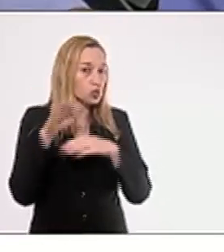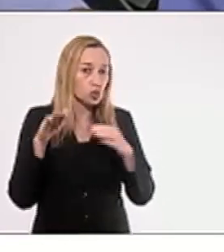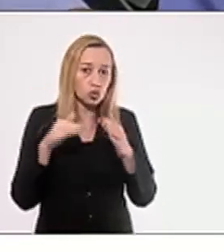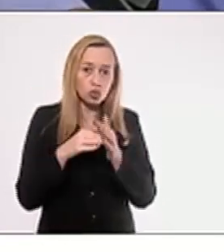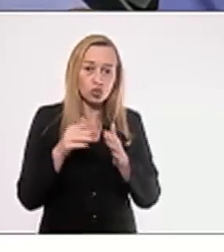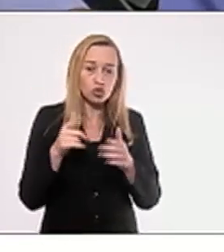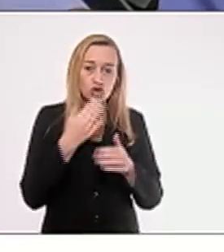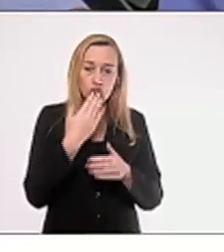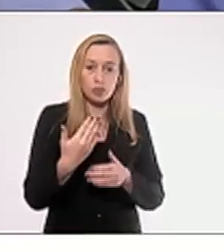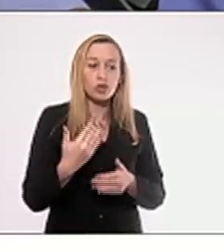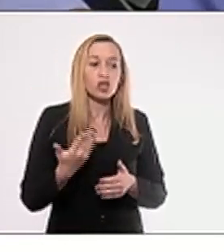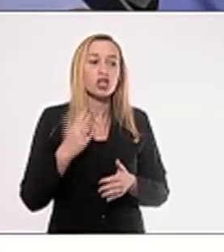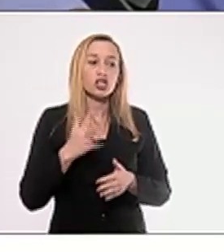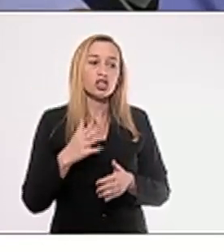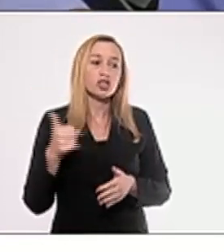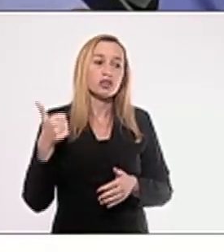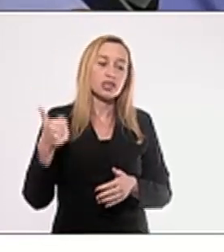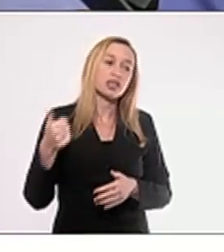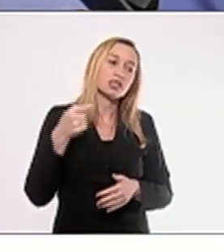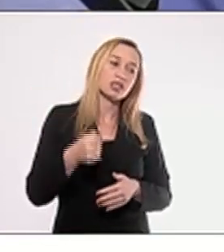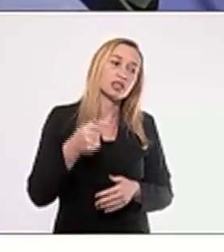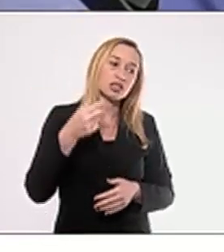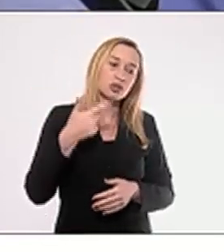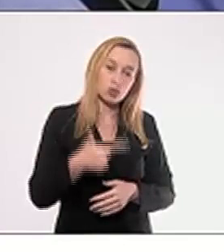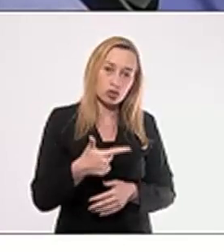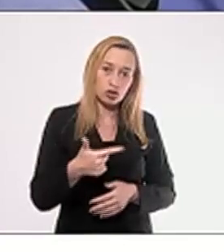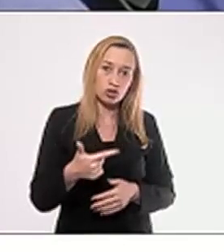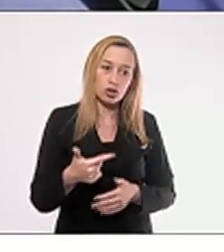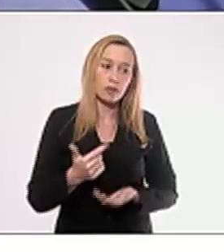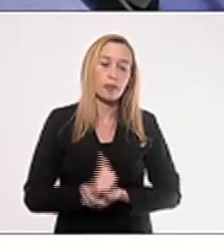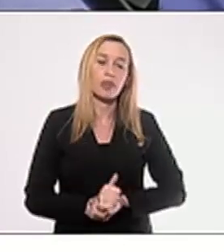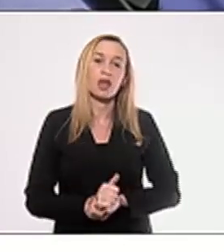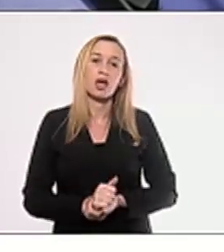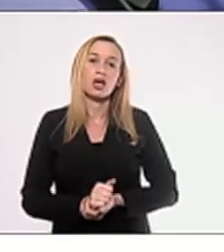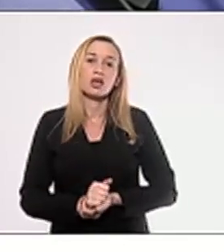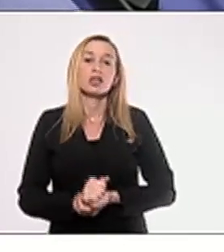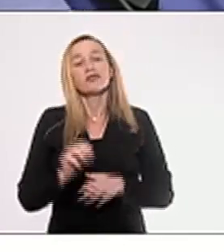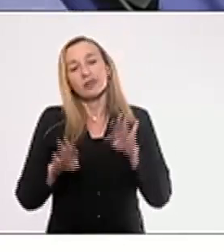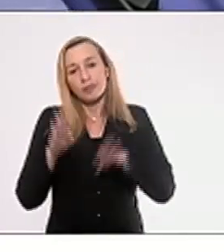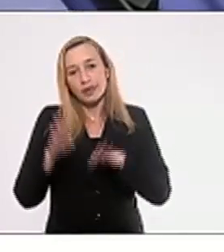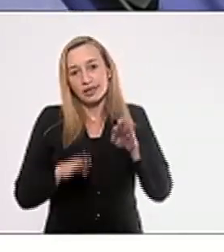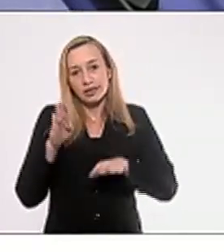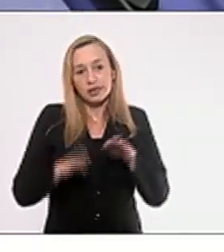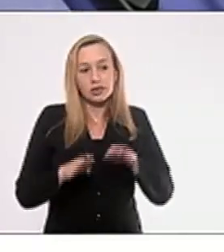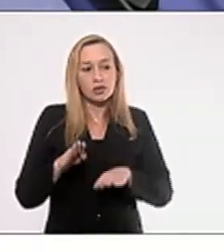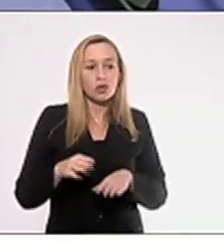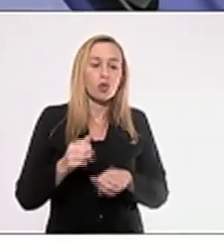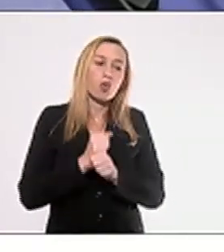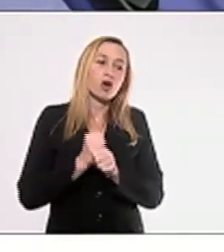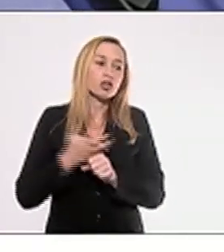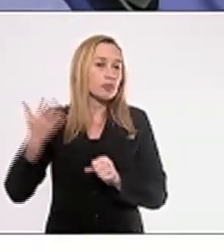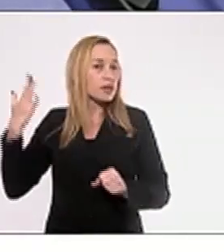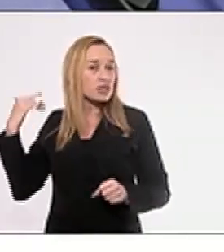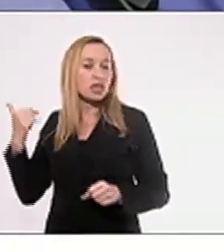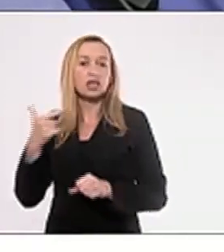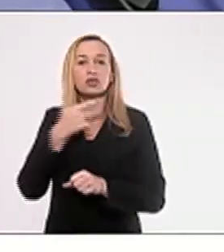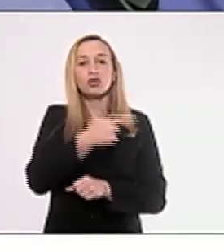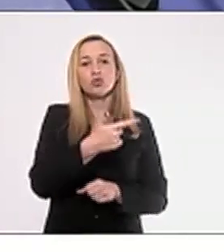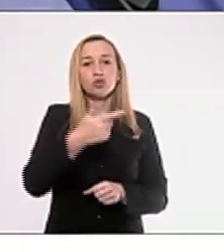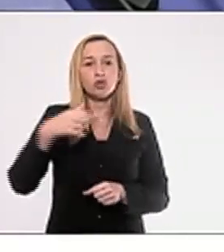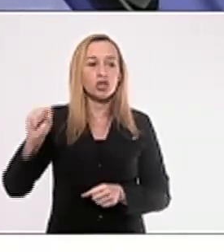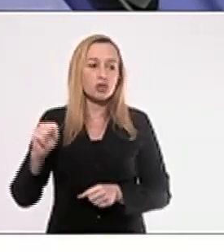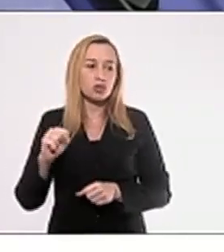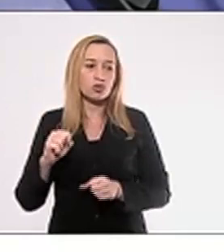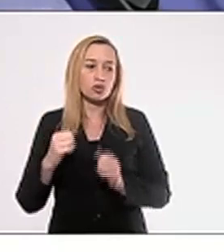já chegamos a um total de 172 acordos. Então, isso varia muito. Ano passado, o total de 2018, você vê